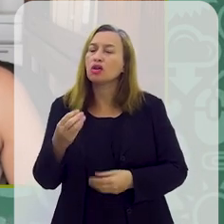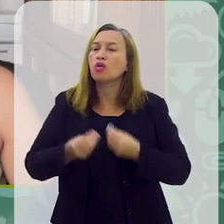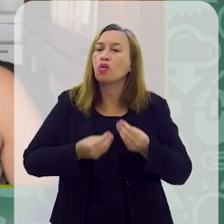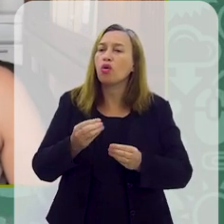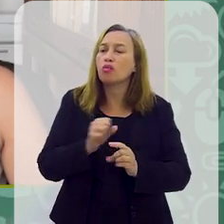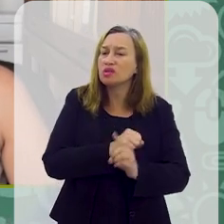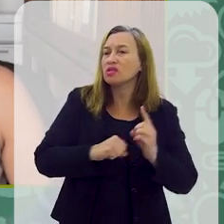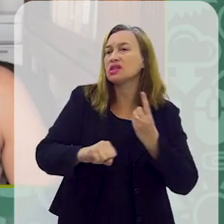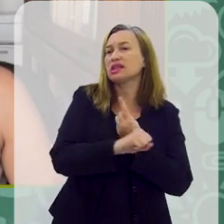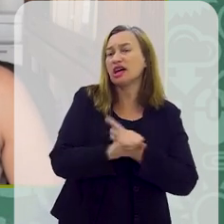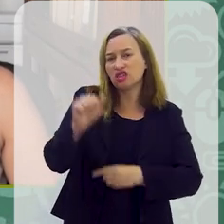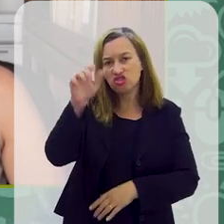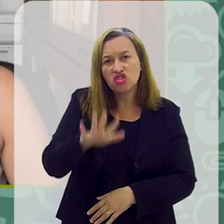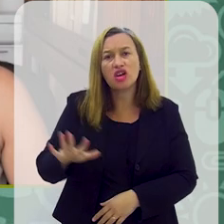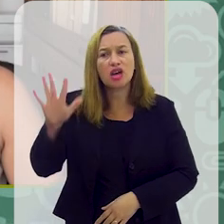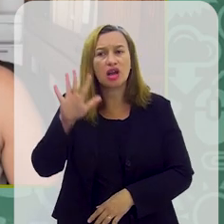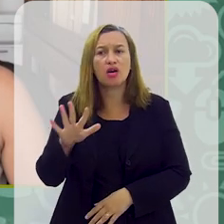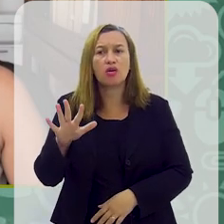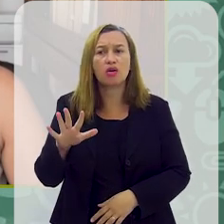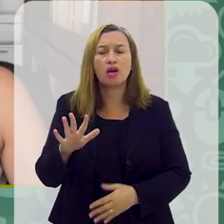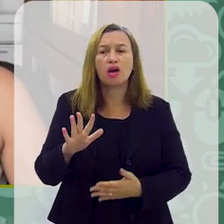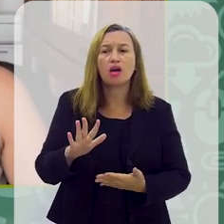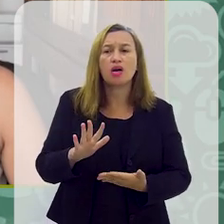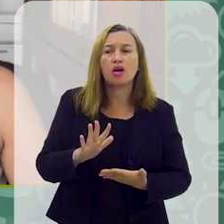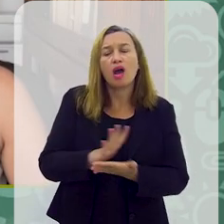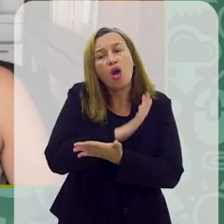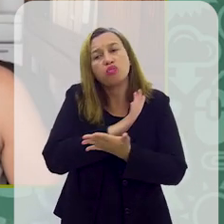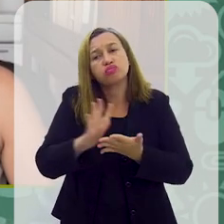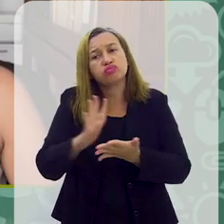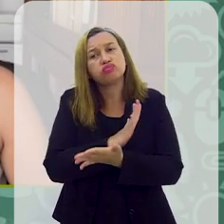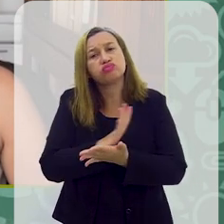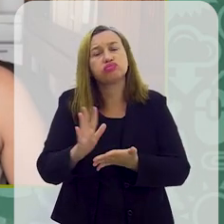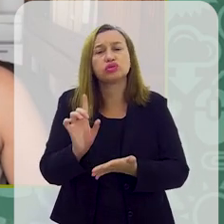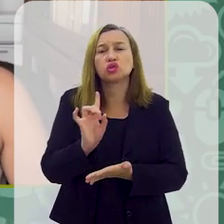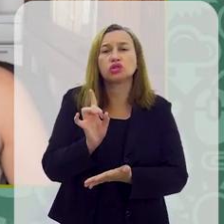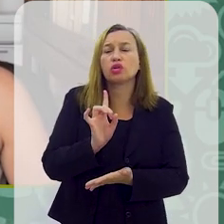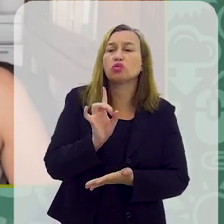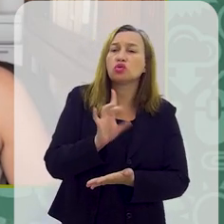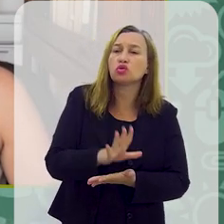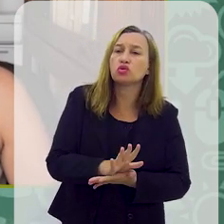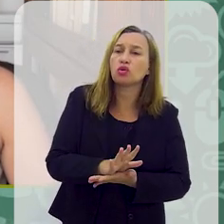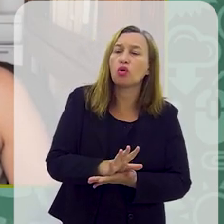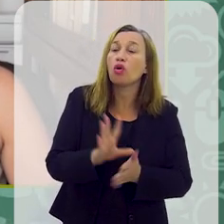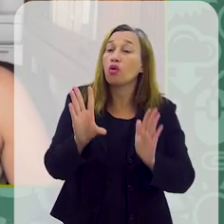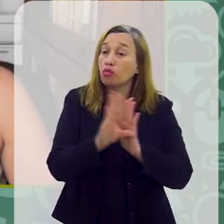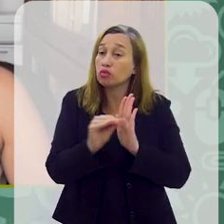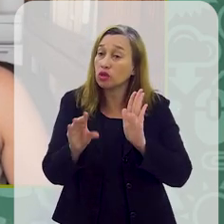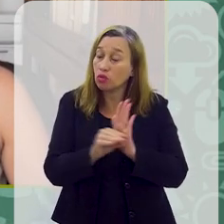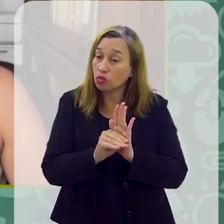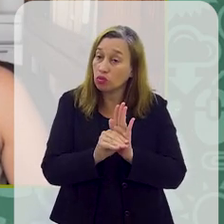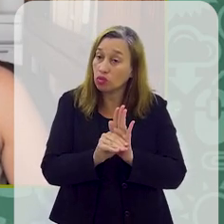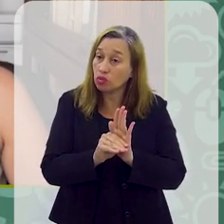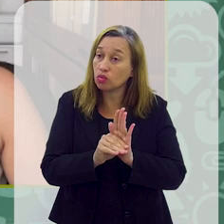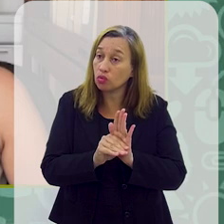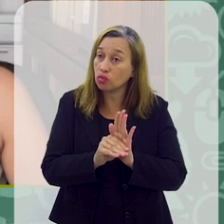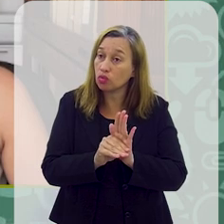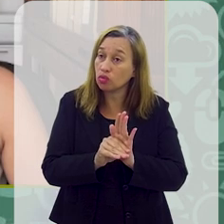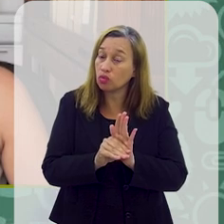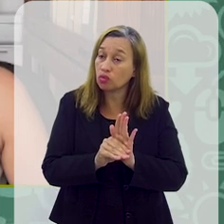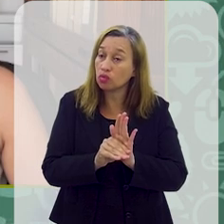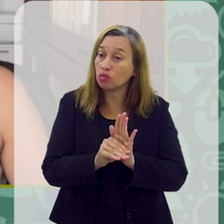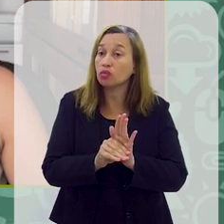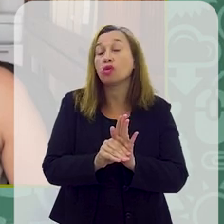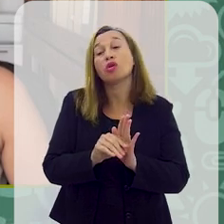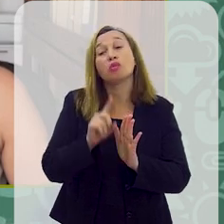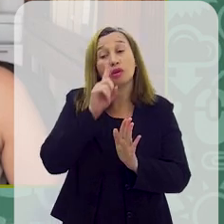pais, como a sociedade em geral, que alguns, não só. O conteúdo pode ser nocivo,